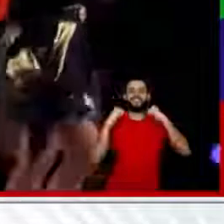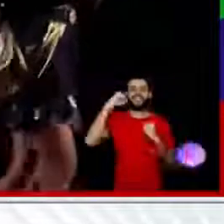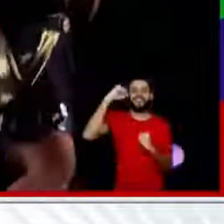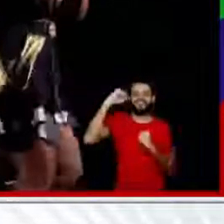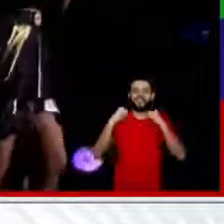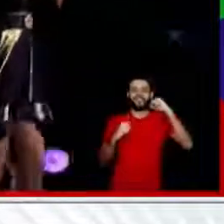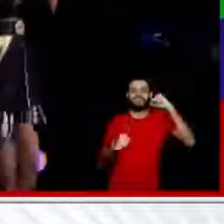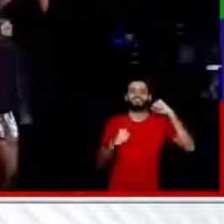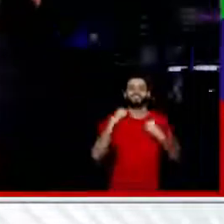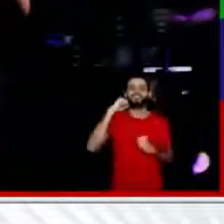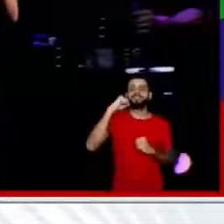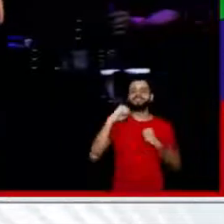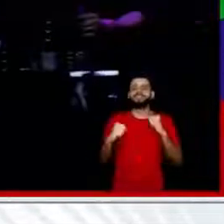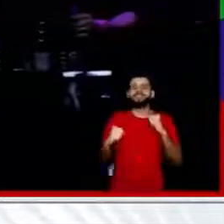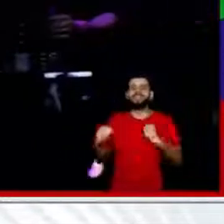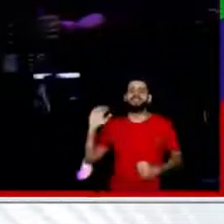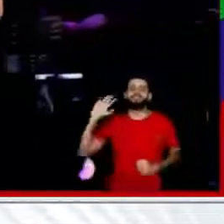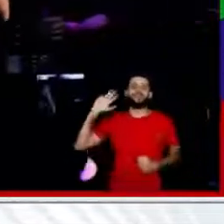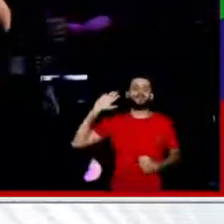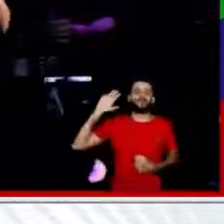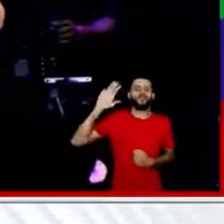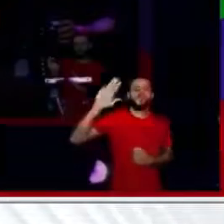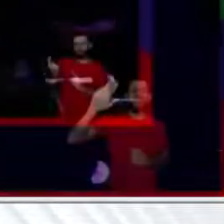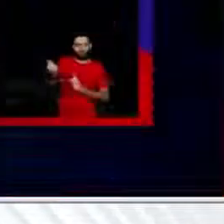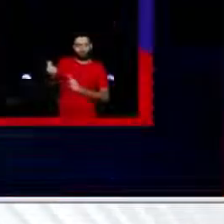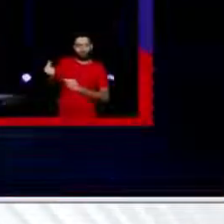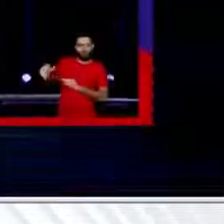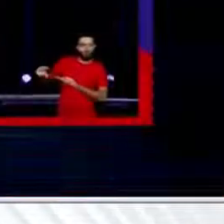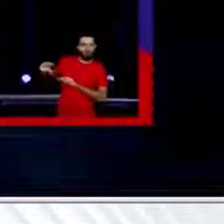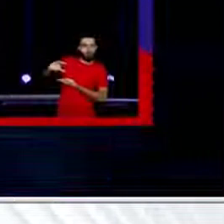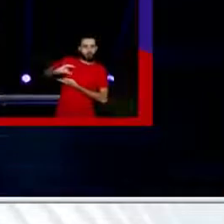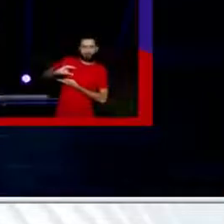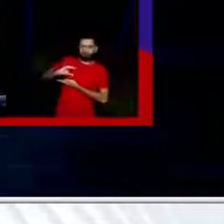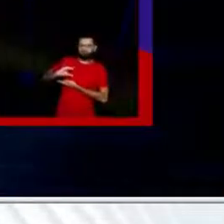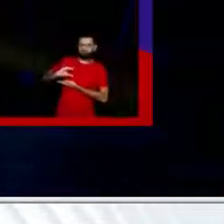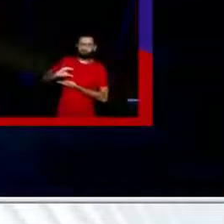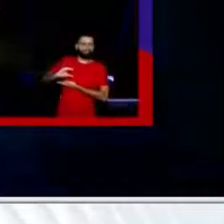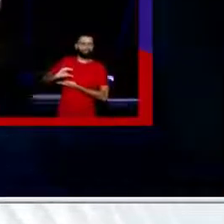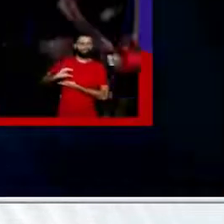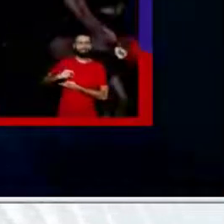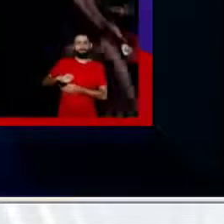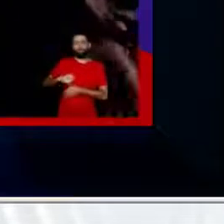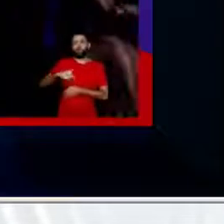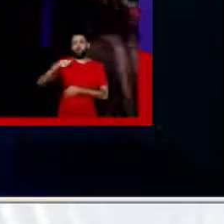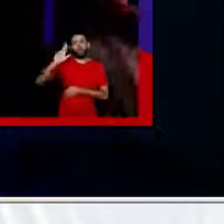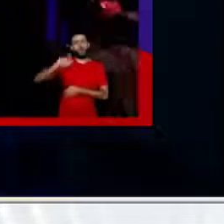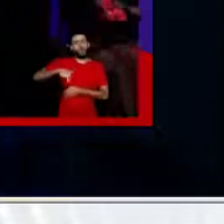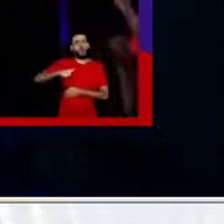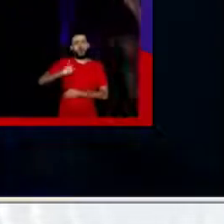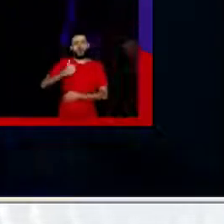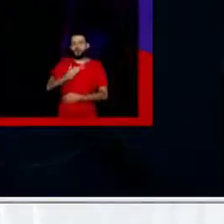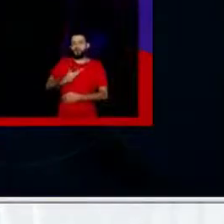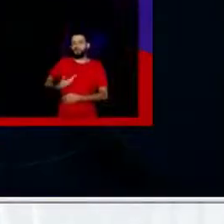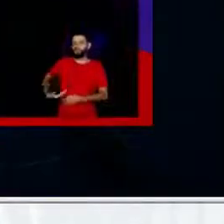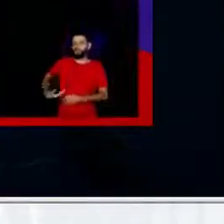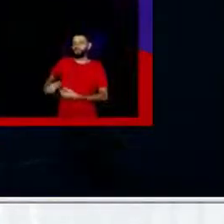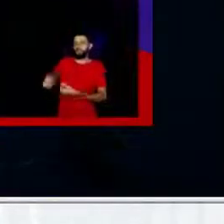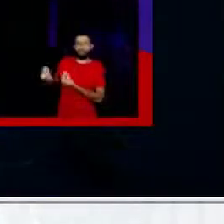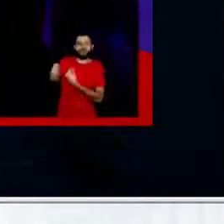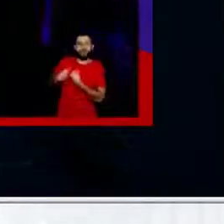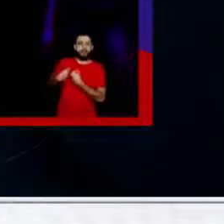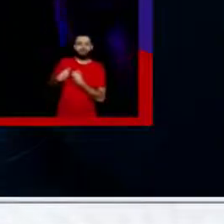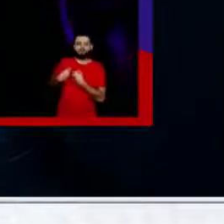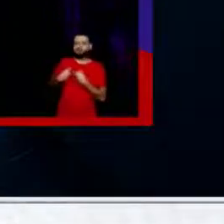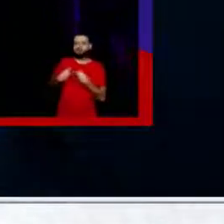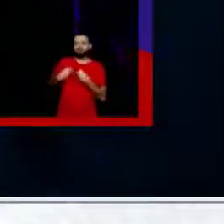condizia com o objetivo daquela atividade de fazer homenagem ao trabalhador, de ser um evento aberto para todos, inclusive